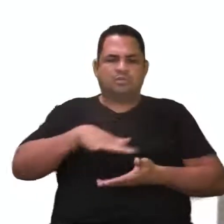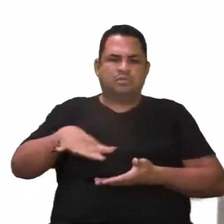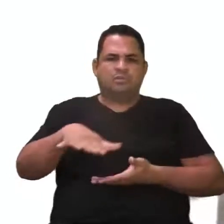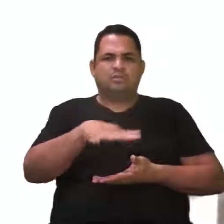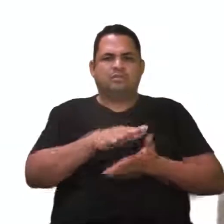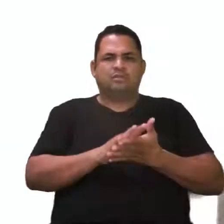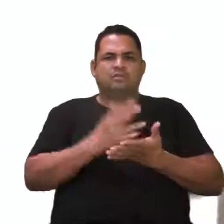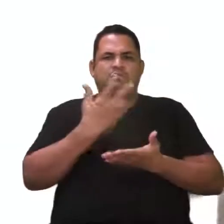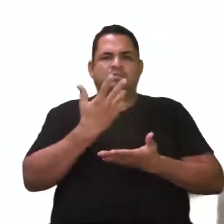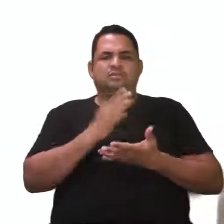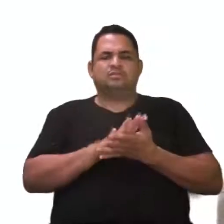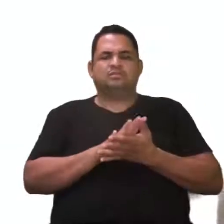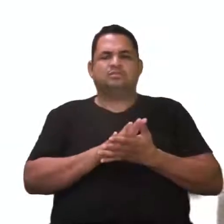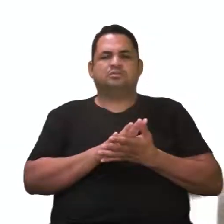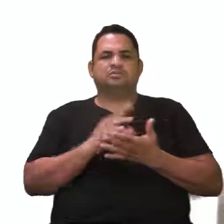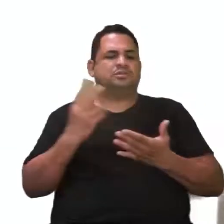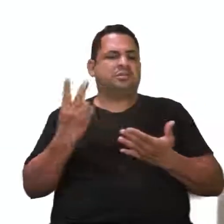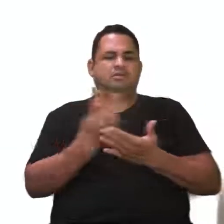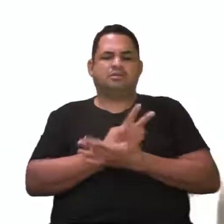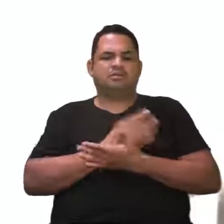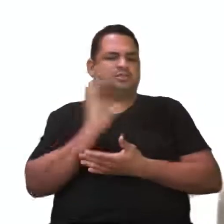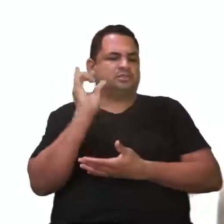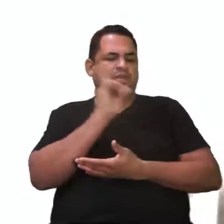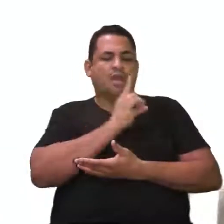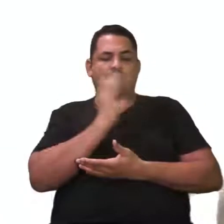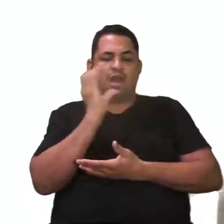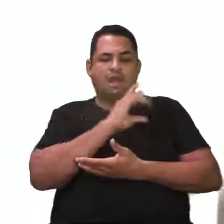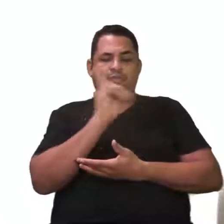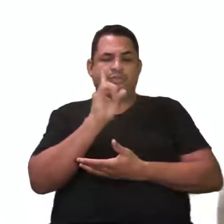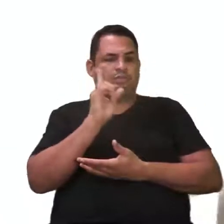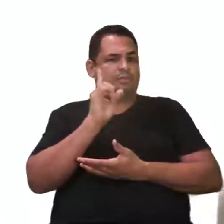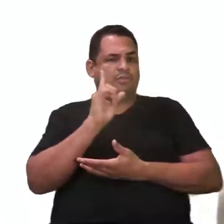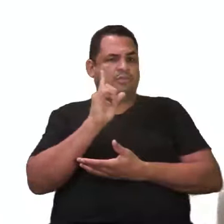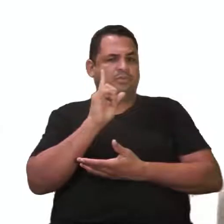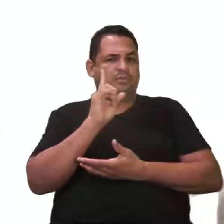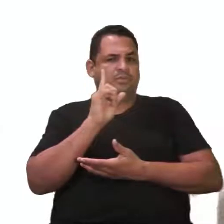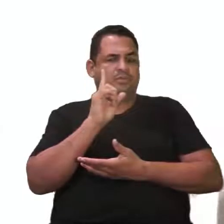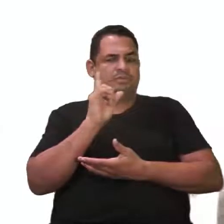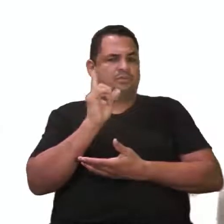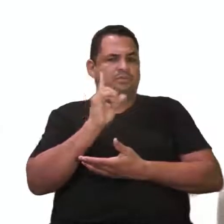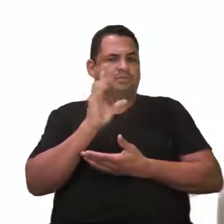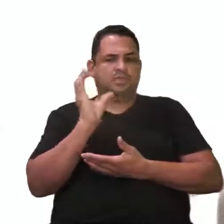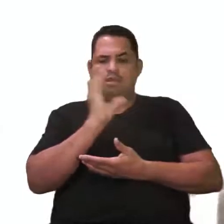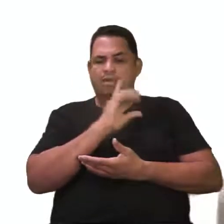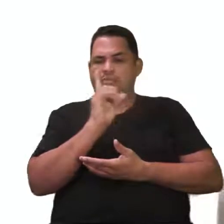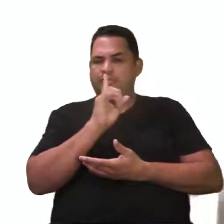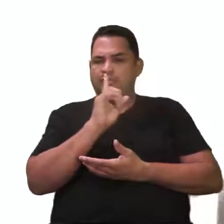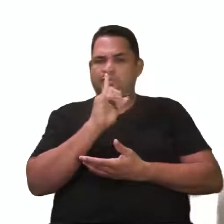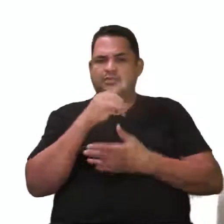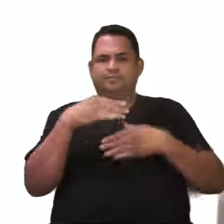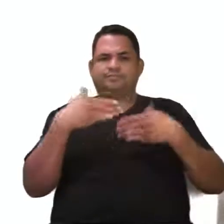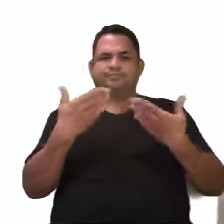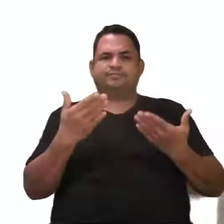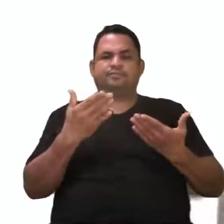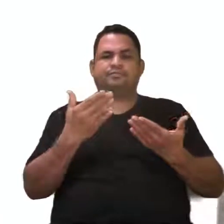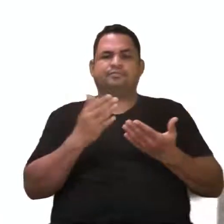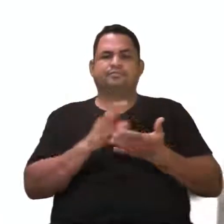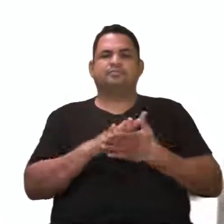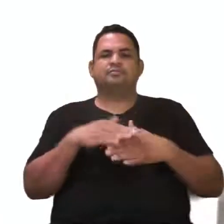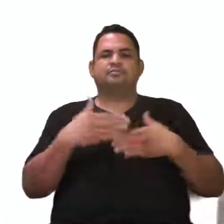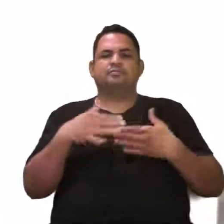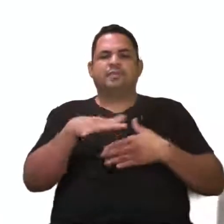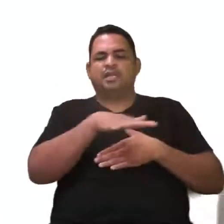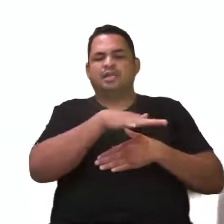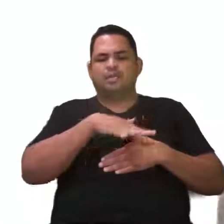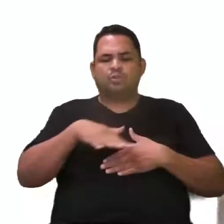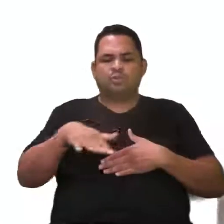presta atenção, que isso não acontece da noite para o dia, tá? Não acontece da noite para o dia. No meio